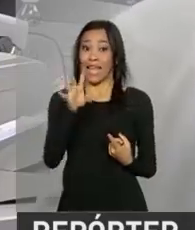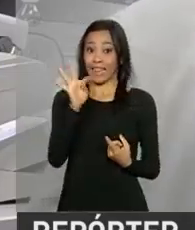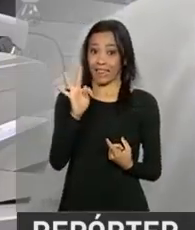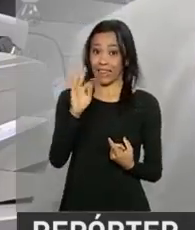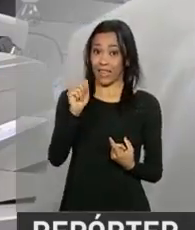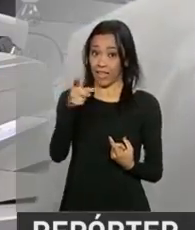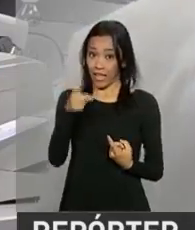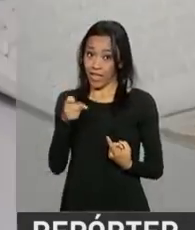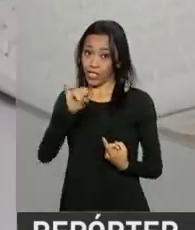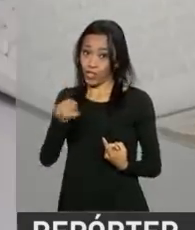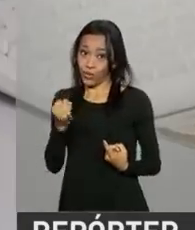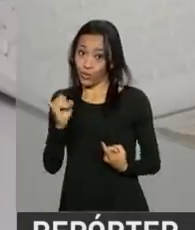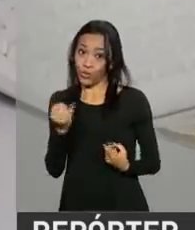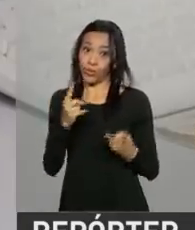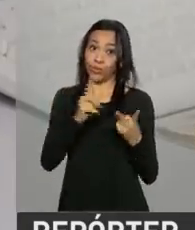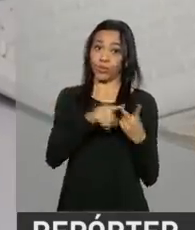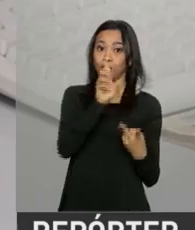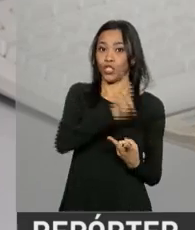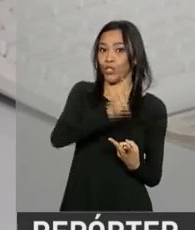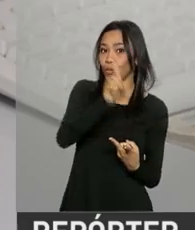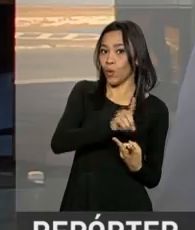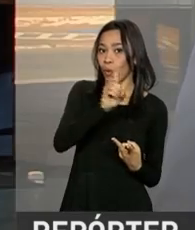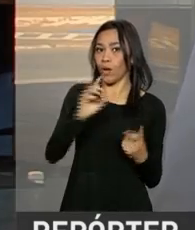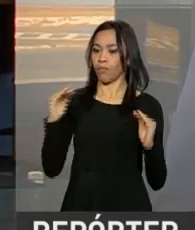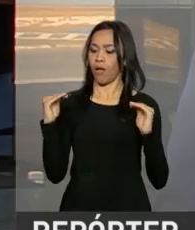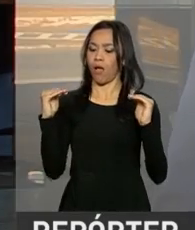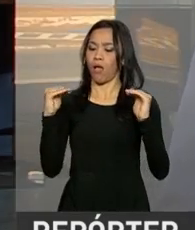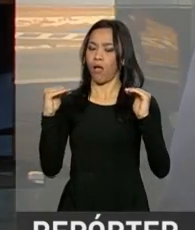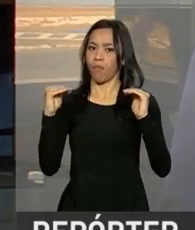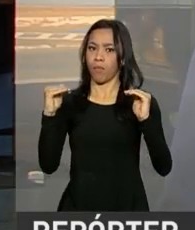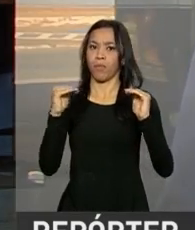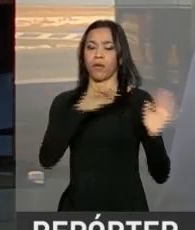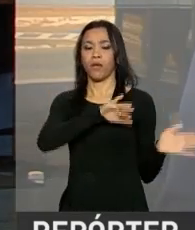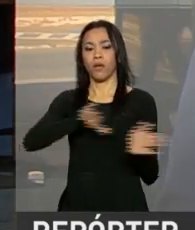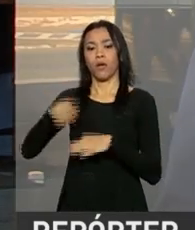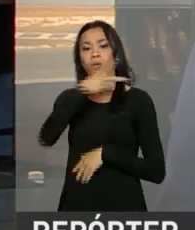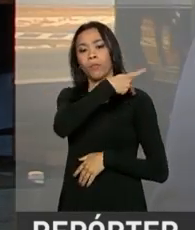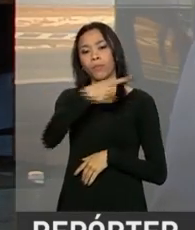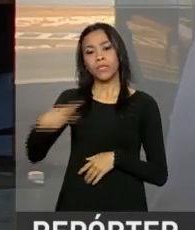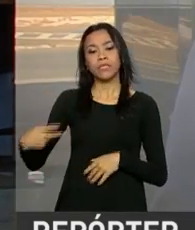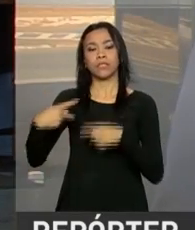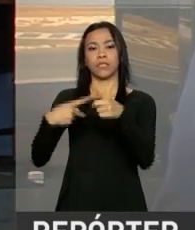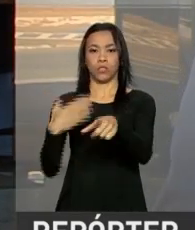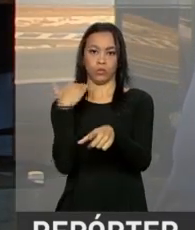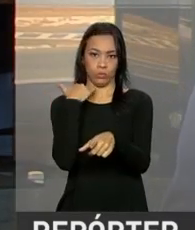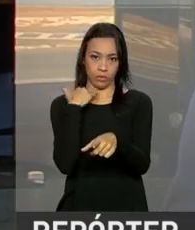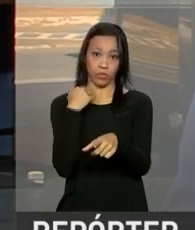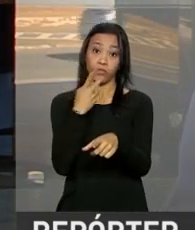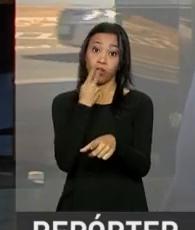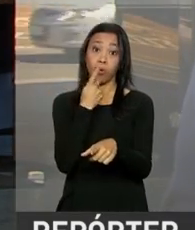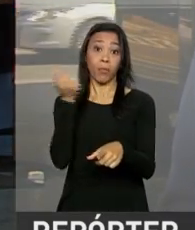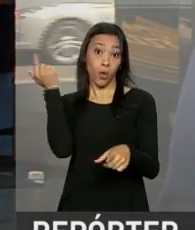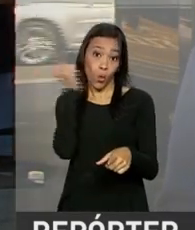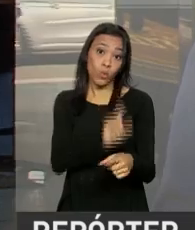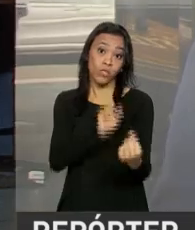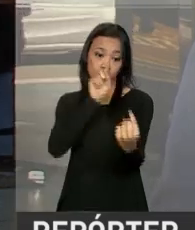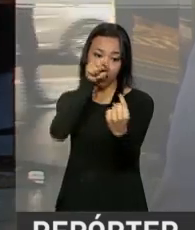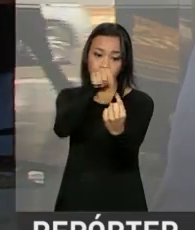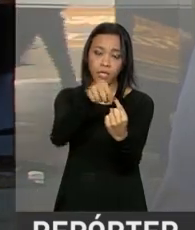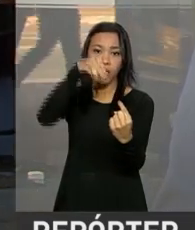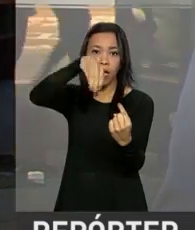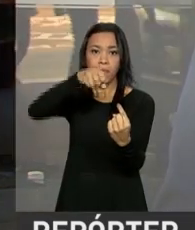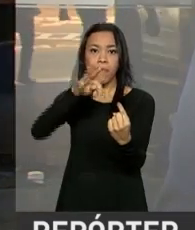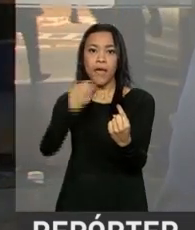juros e de dólar nos atuais patamares. O presidente do Banco Central disse que as condições para atingir a meta de inflação